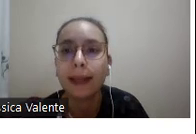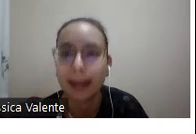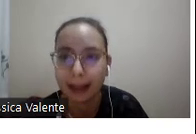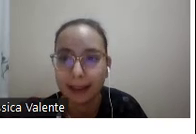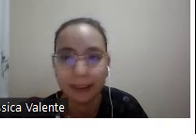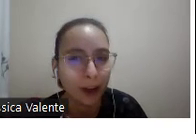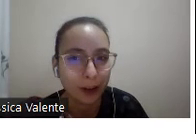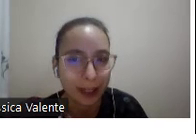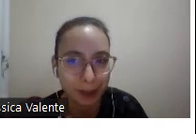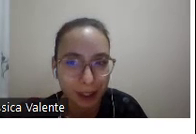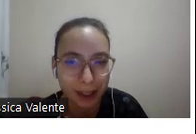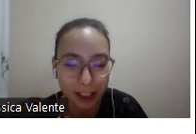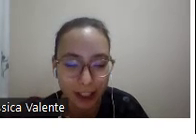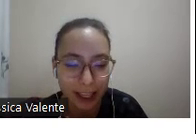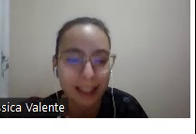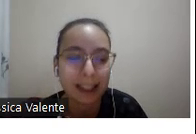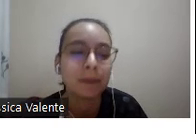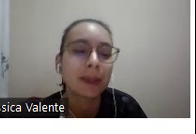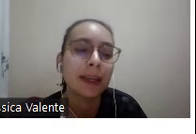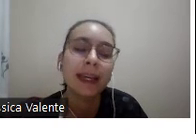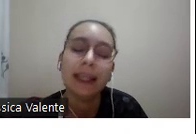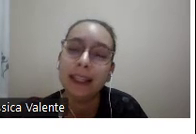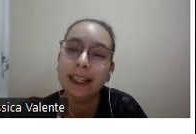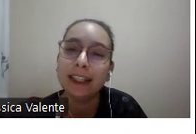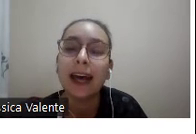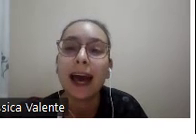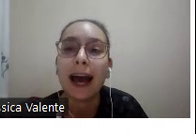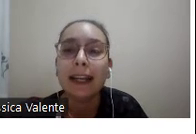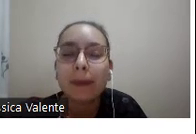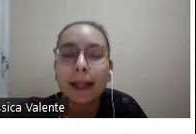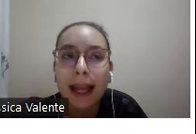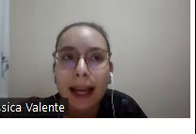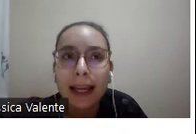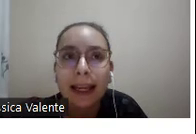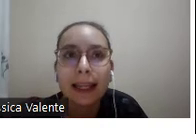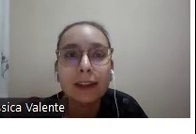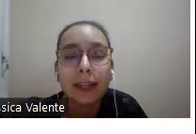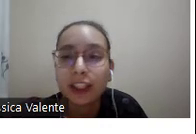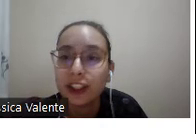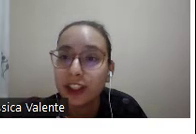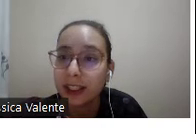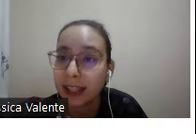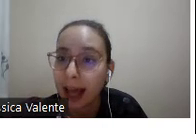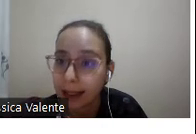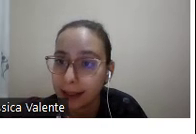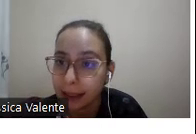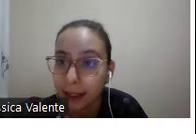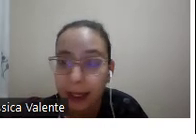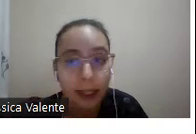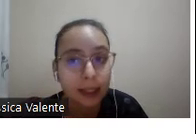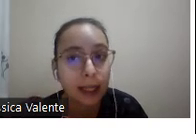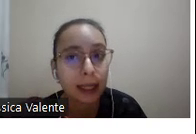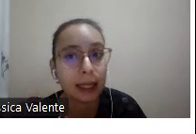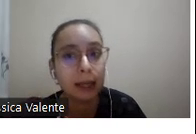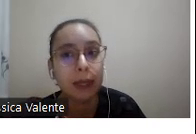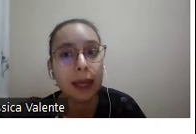língua materna. Ó, quase me engasguei aqui. Isso. A língua materna é aquela língua que a gente nasce, a